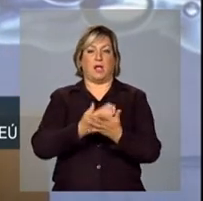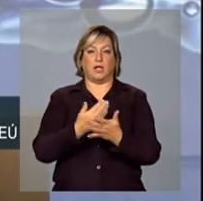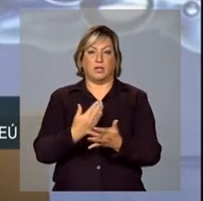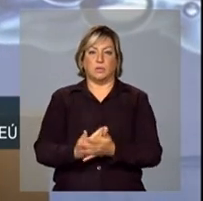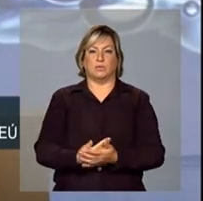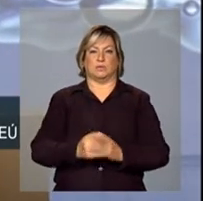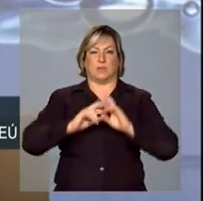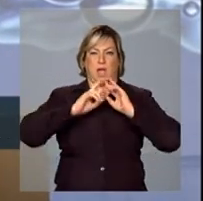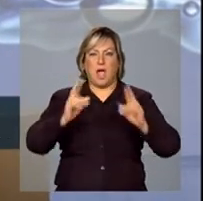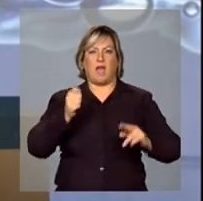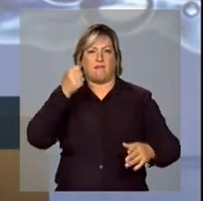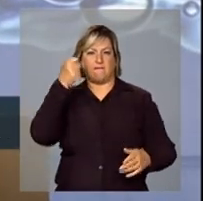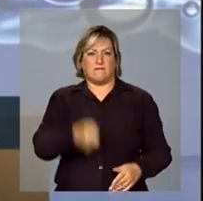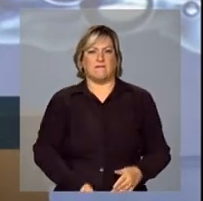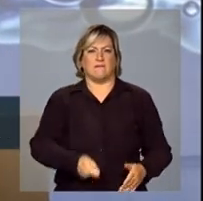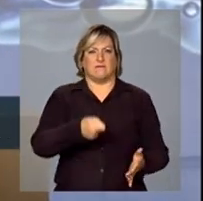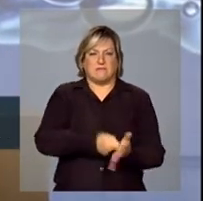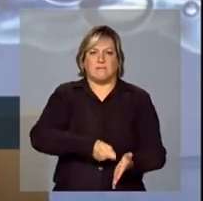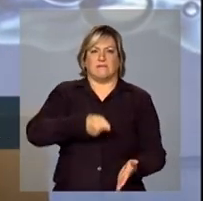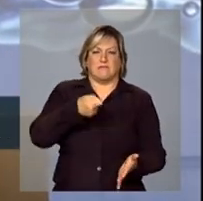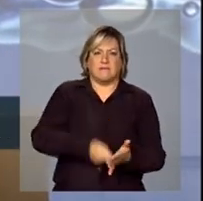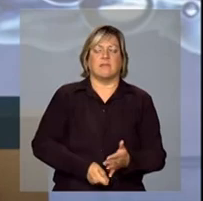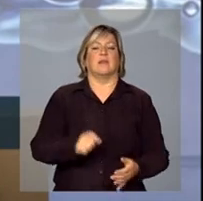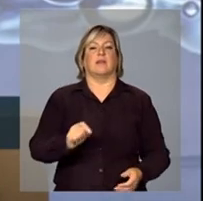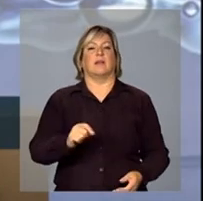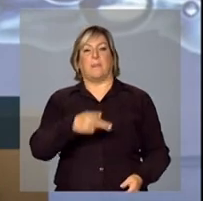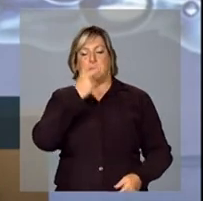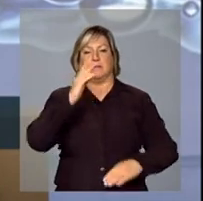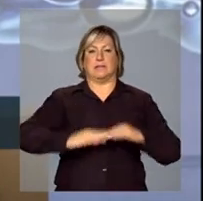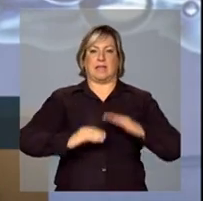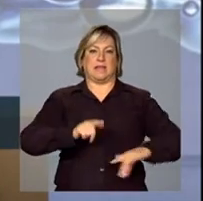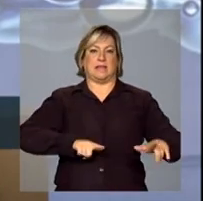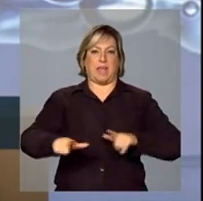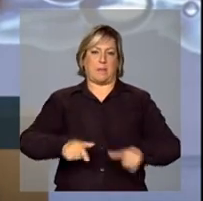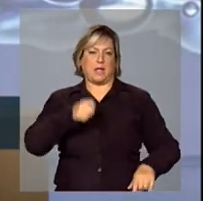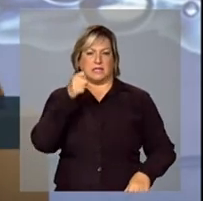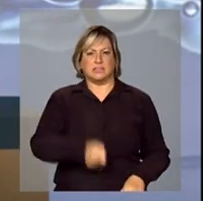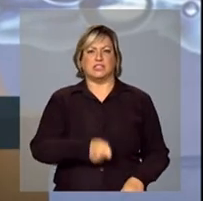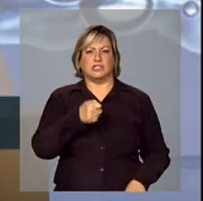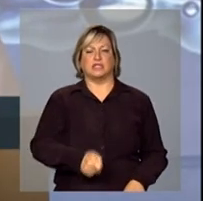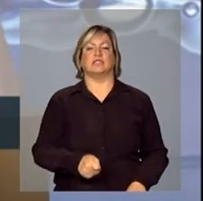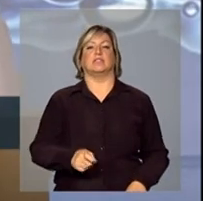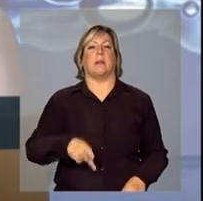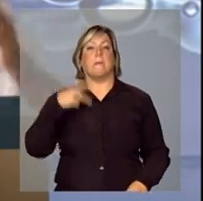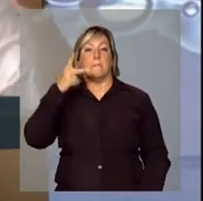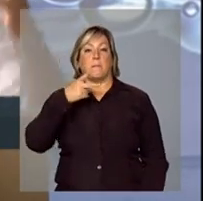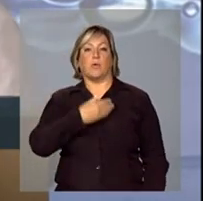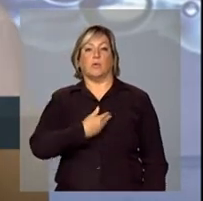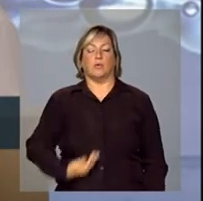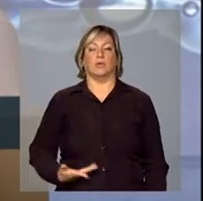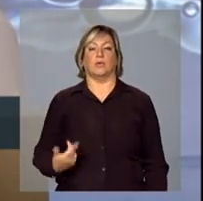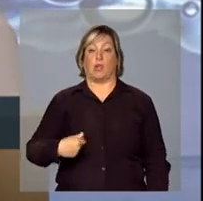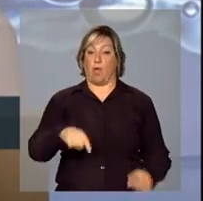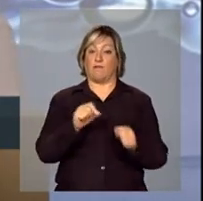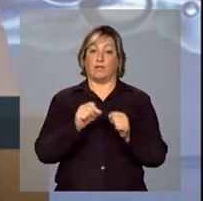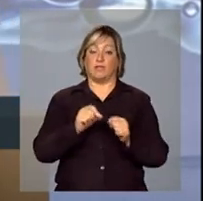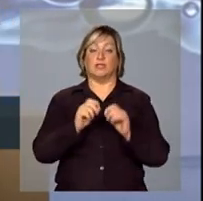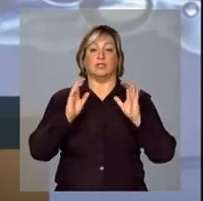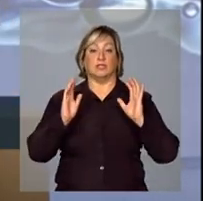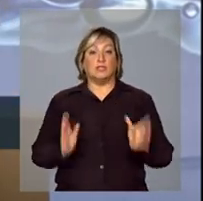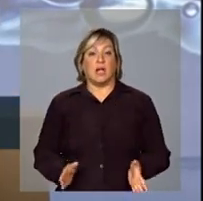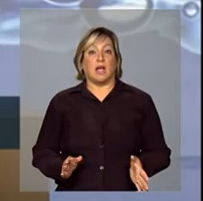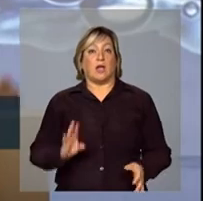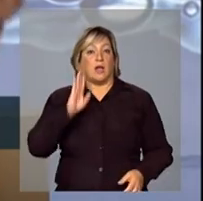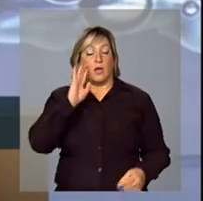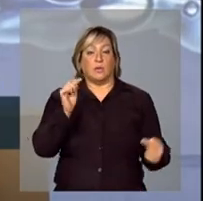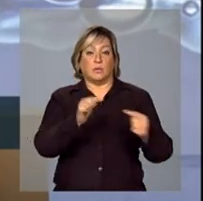para que os trabalhadores falem e exijam as políticas públicas. Construímos fundamentos